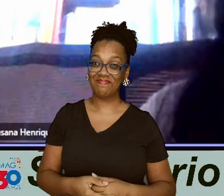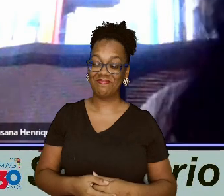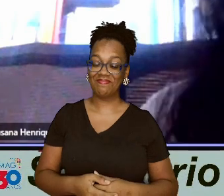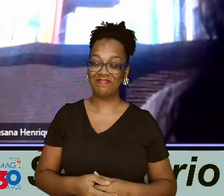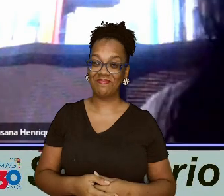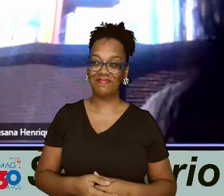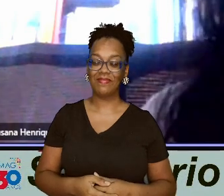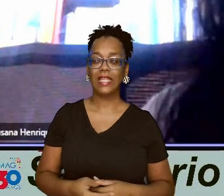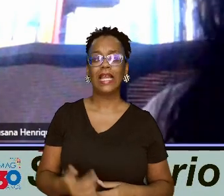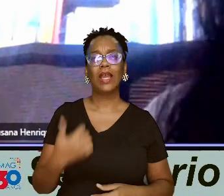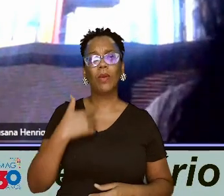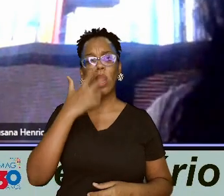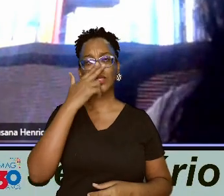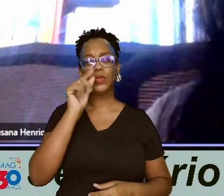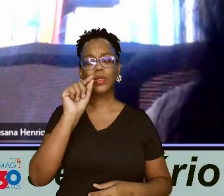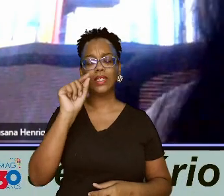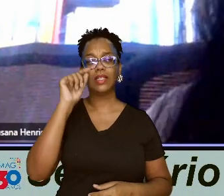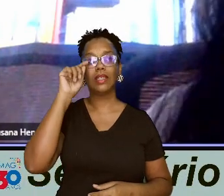que